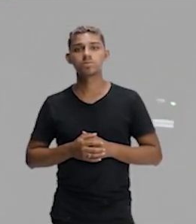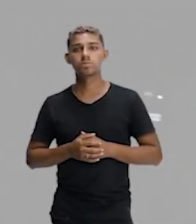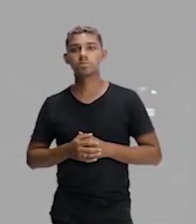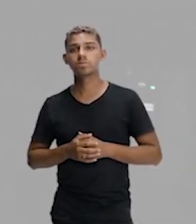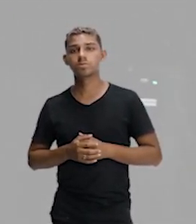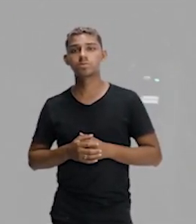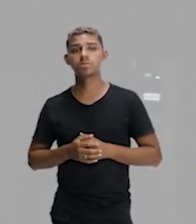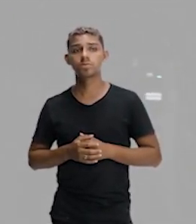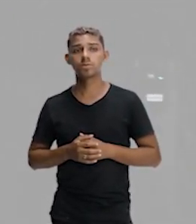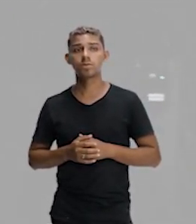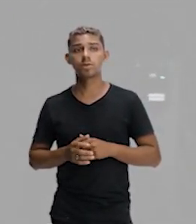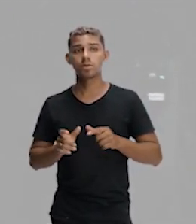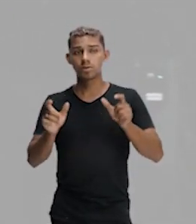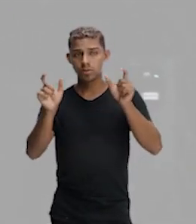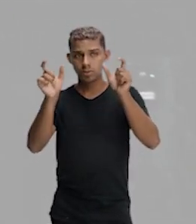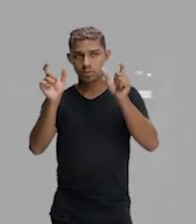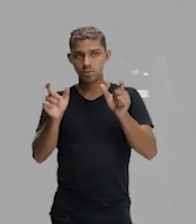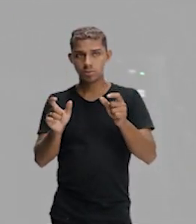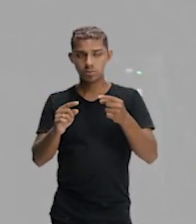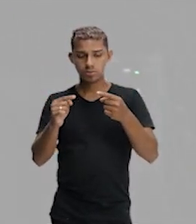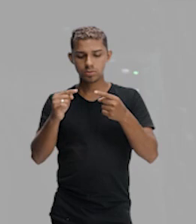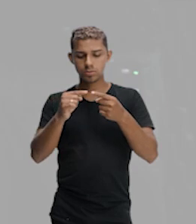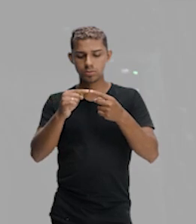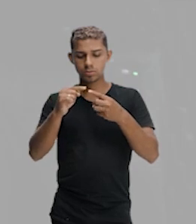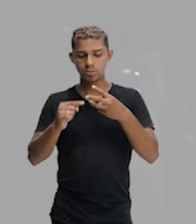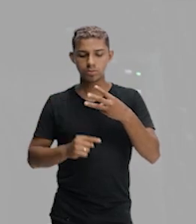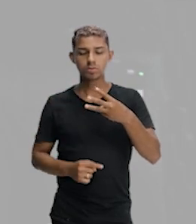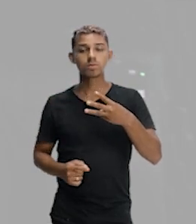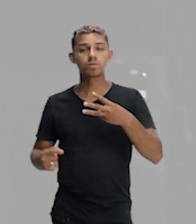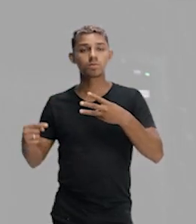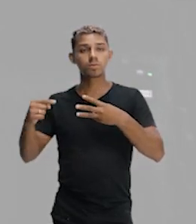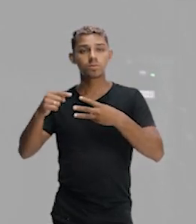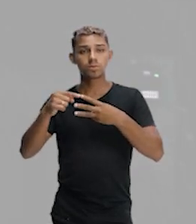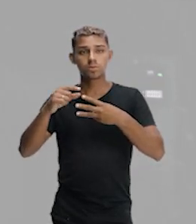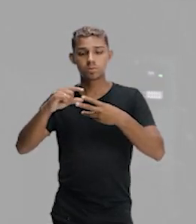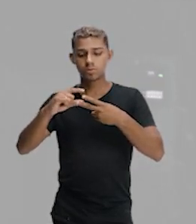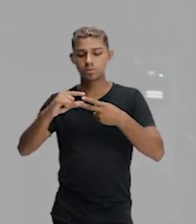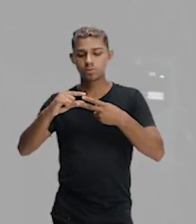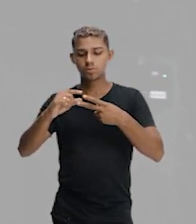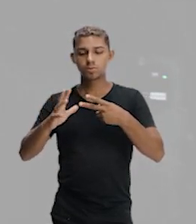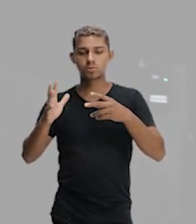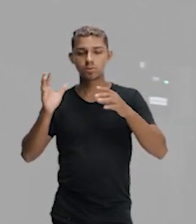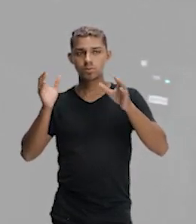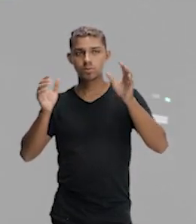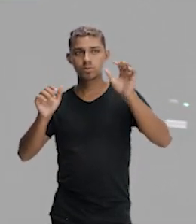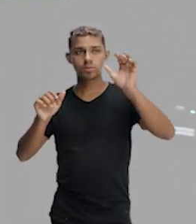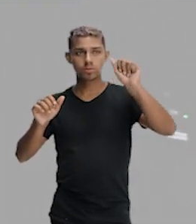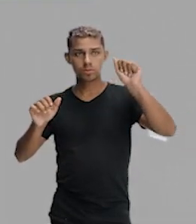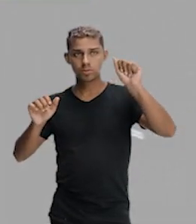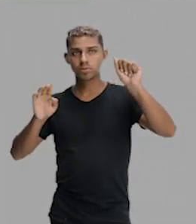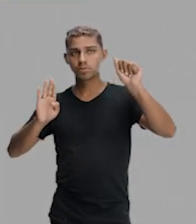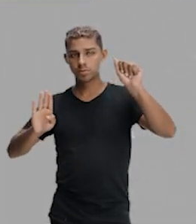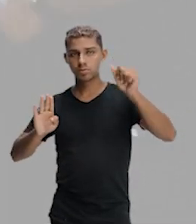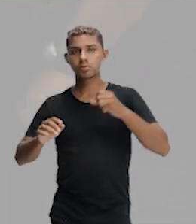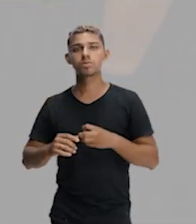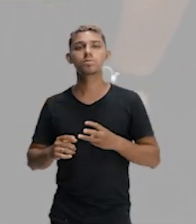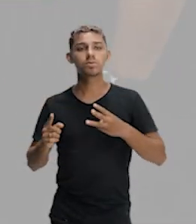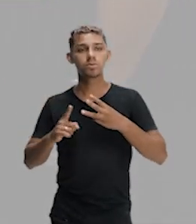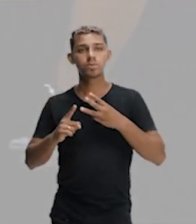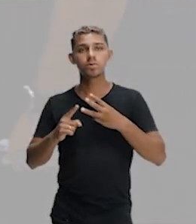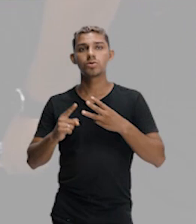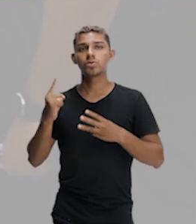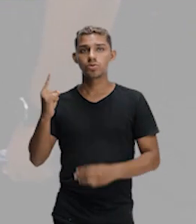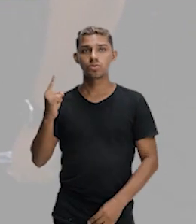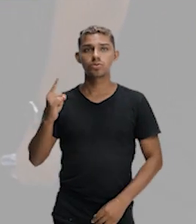e vamos entender, né, vamos colocar 3 pontos. 2 pontos fora da placa e um ponto entre as placas. Ok? Então, eu